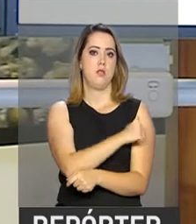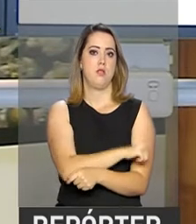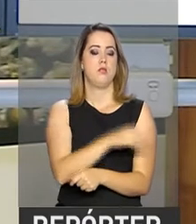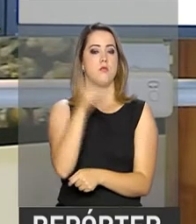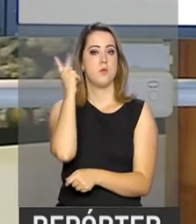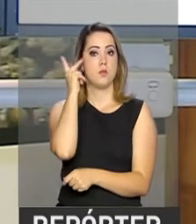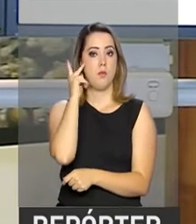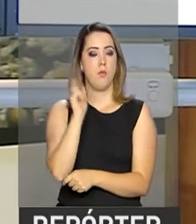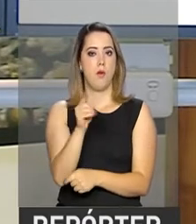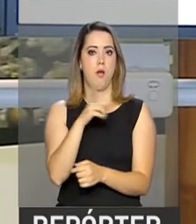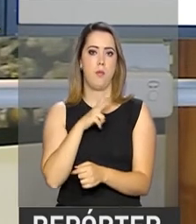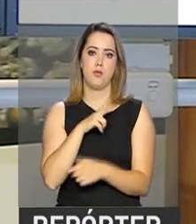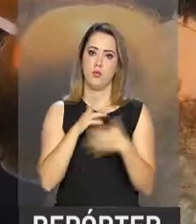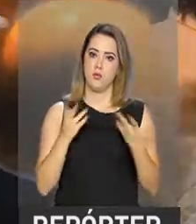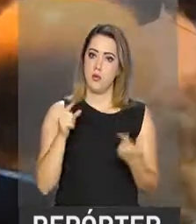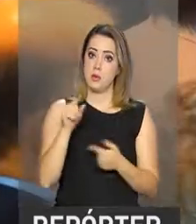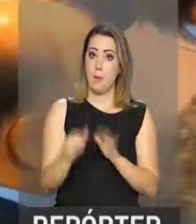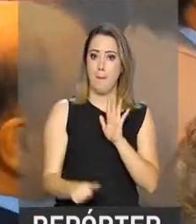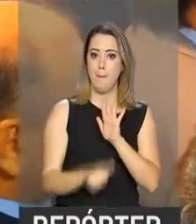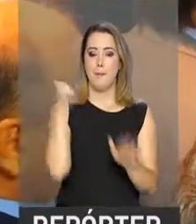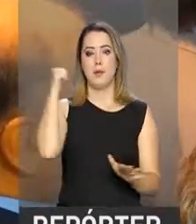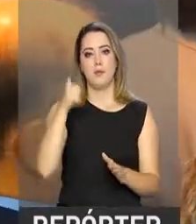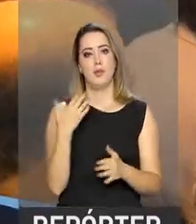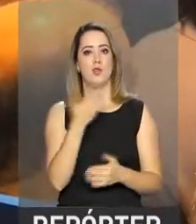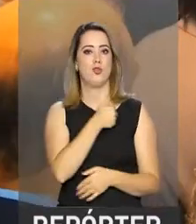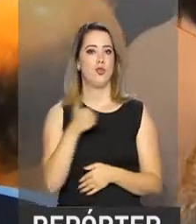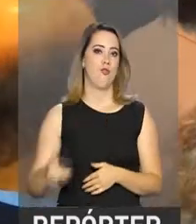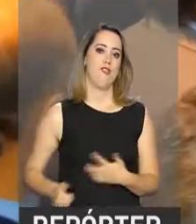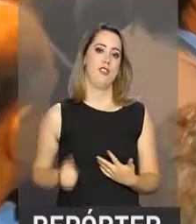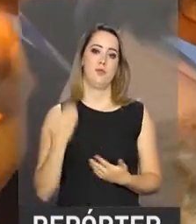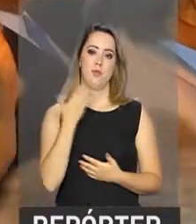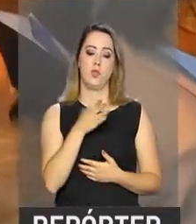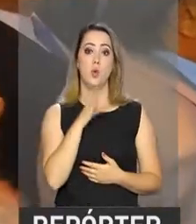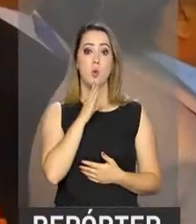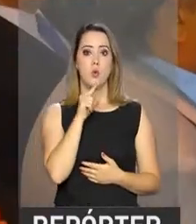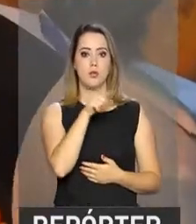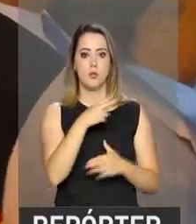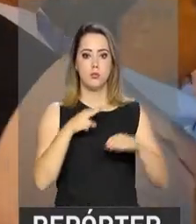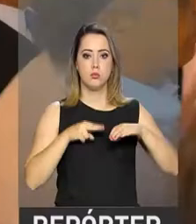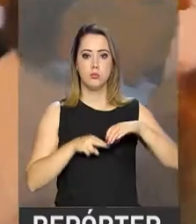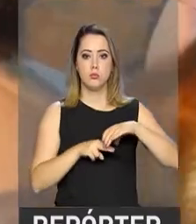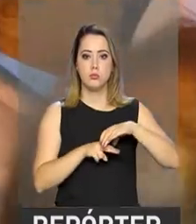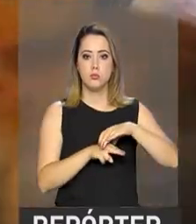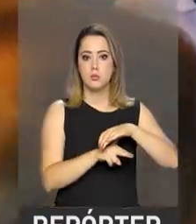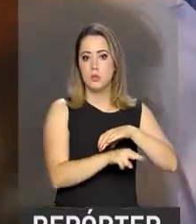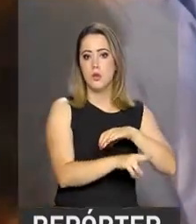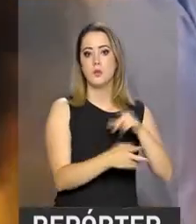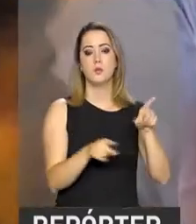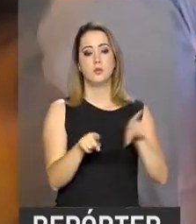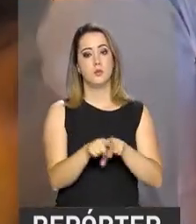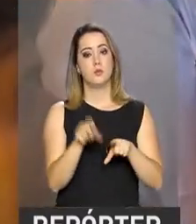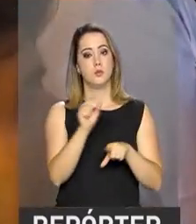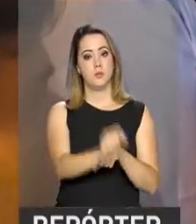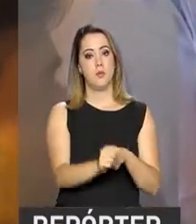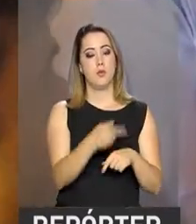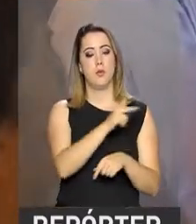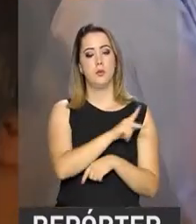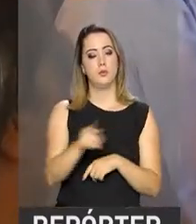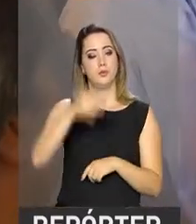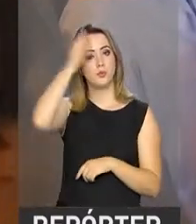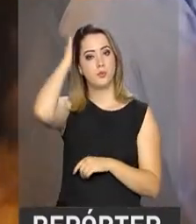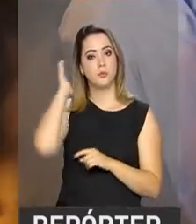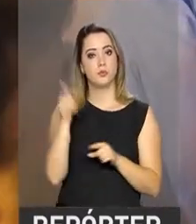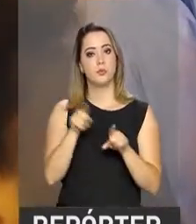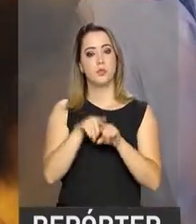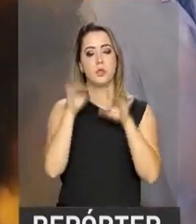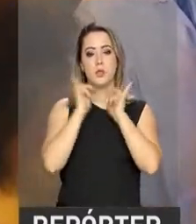da rede pública no brasil além de conhecer o aparelho que vai compor o novo centro de radiocirurgia do instituto o presidente michel